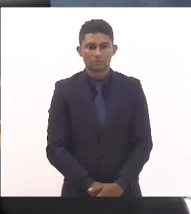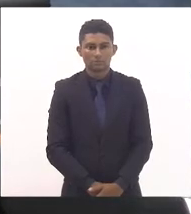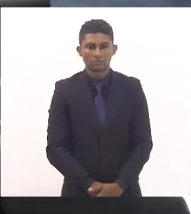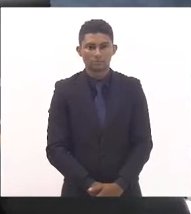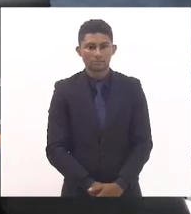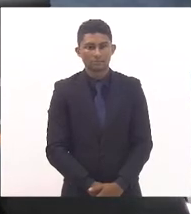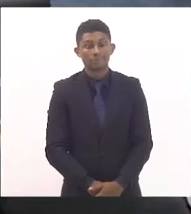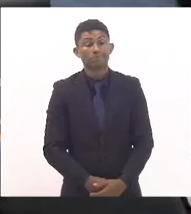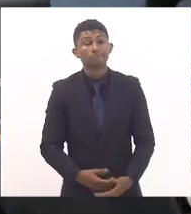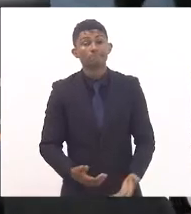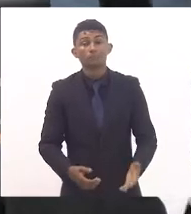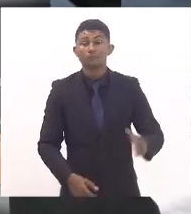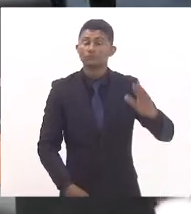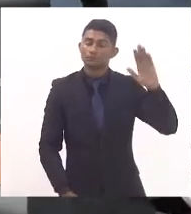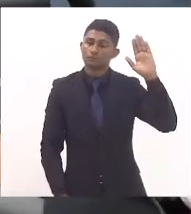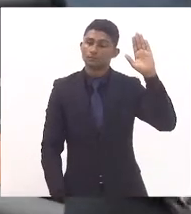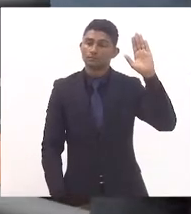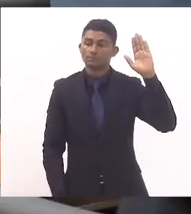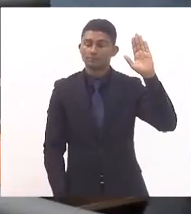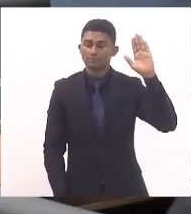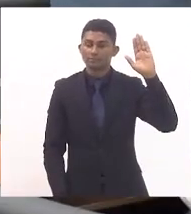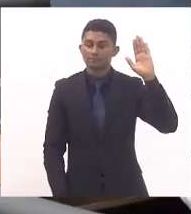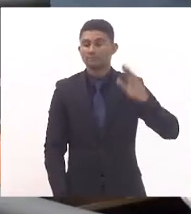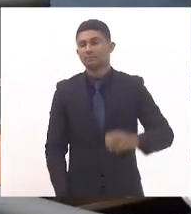Presidente, pela ordem.